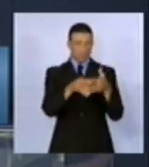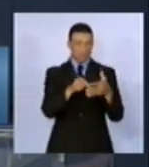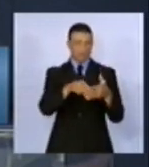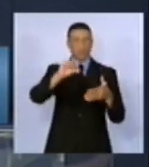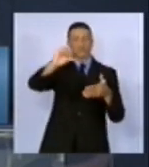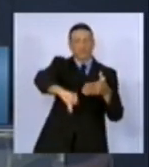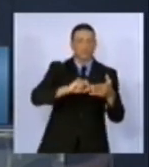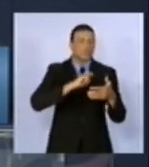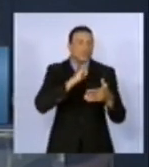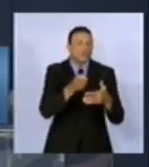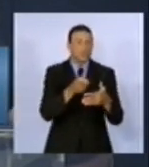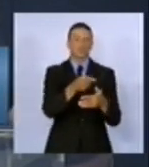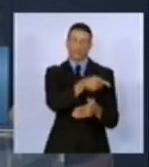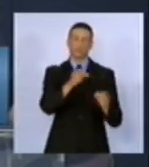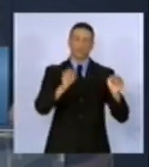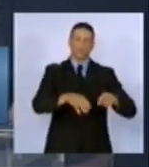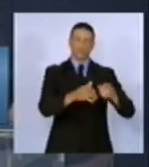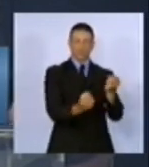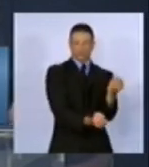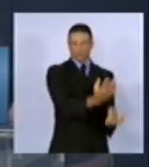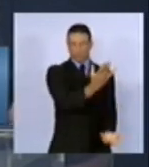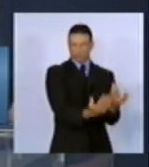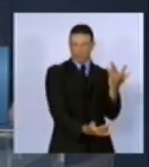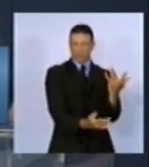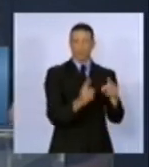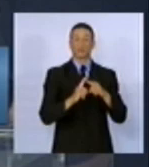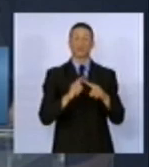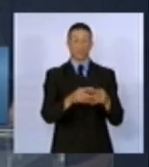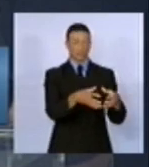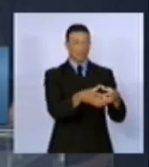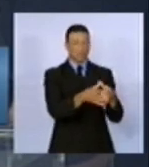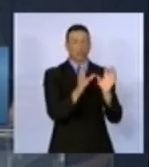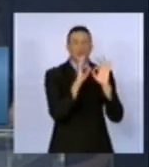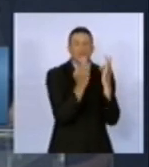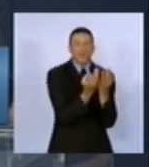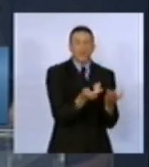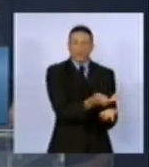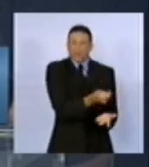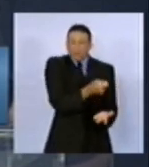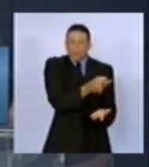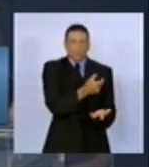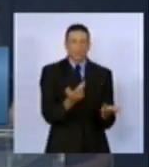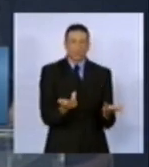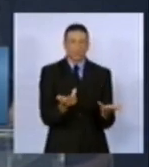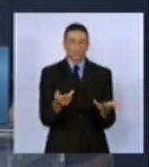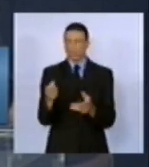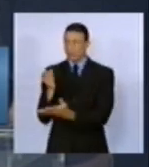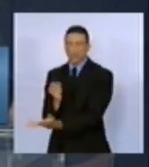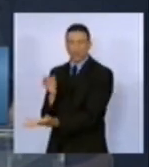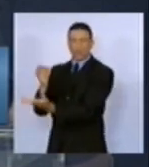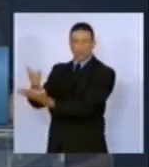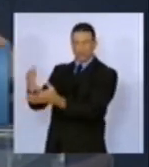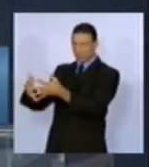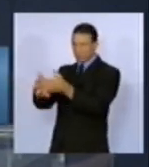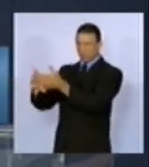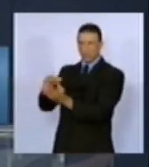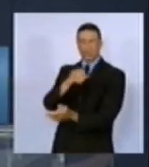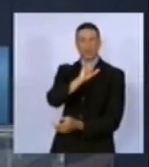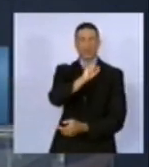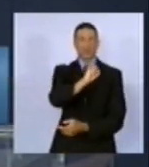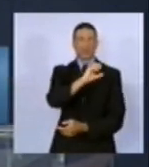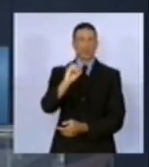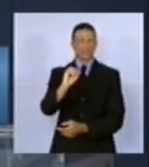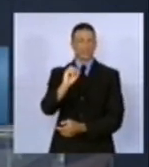esses esses produtores é pequenos produtores não teriam nenhuma condição de comprar uma colheitadeira de